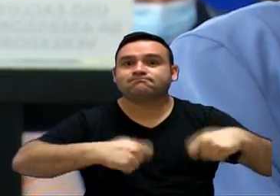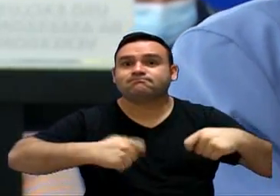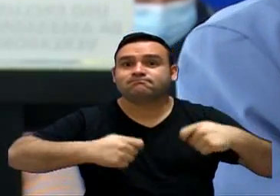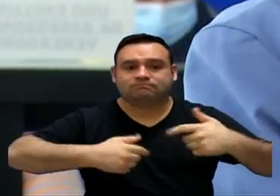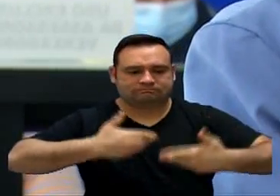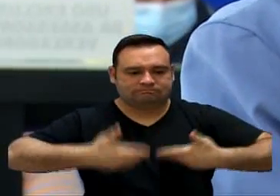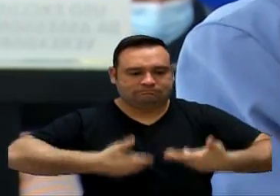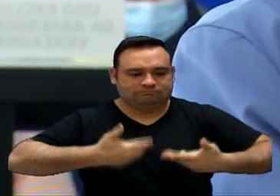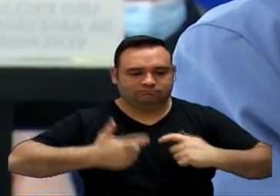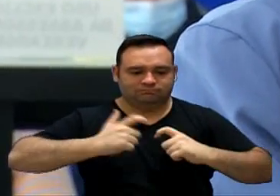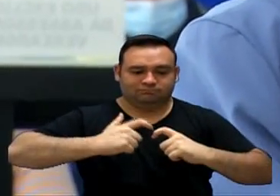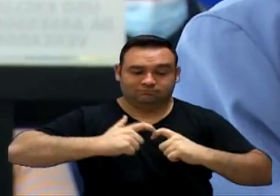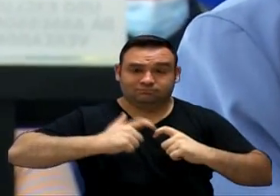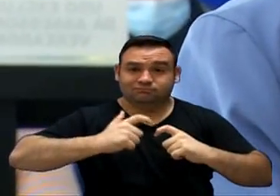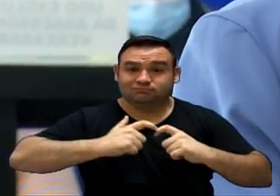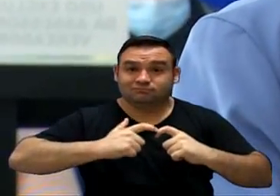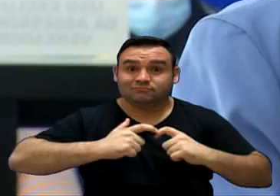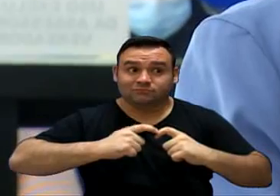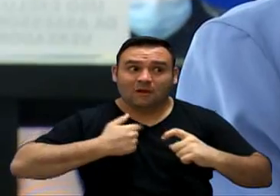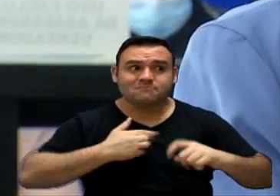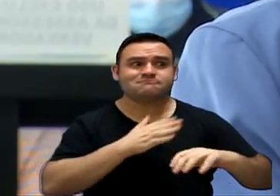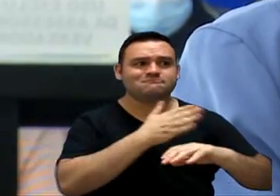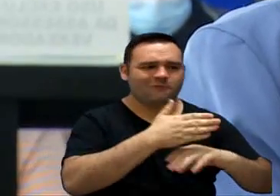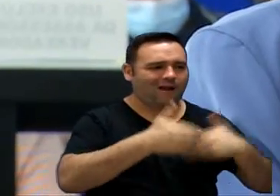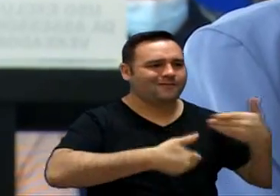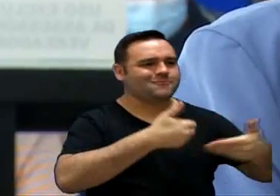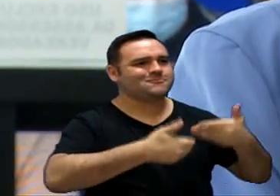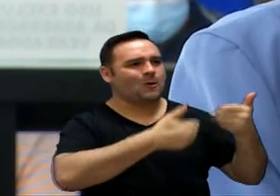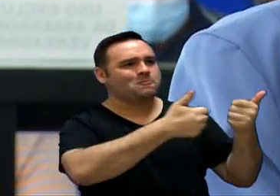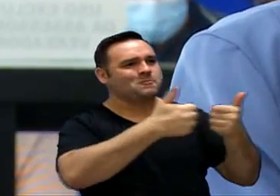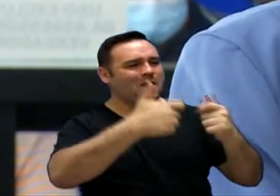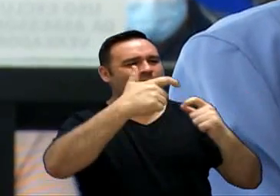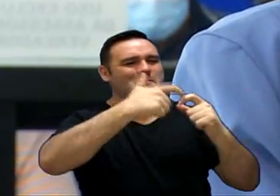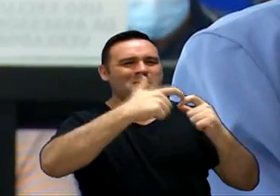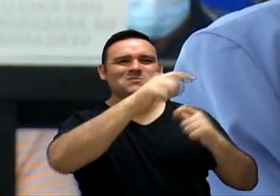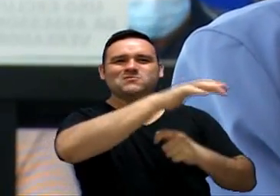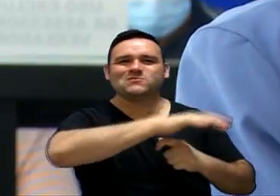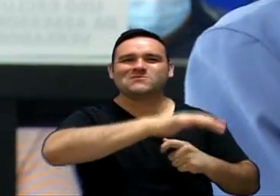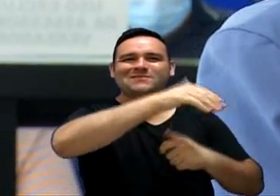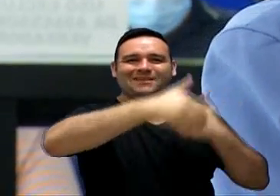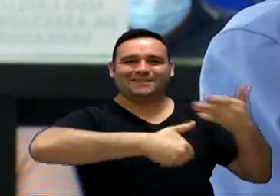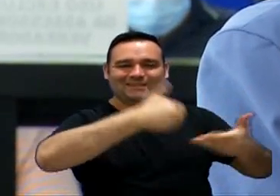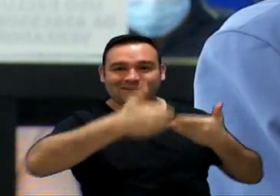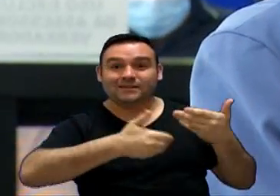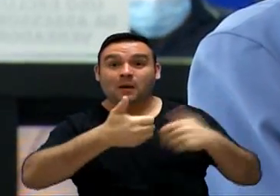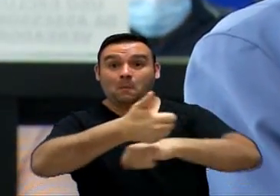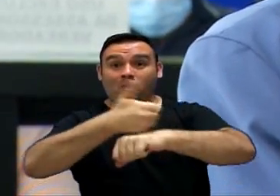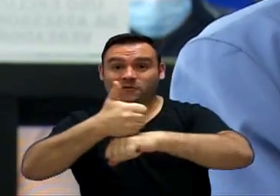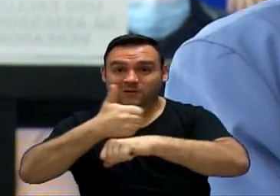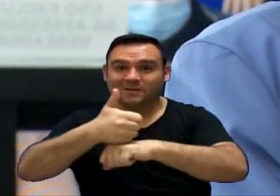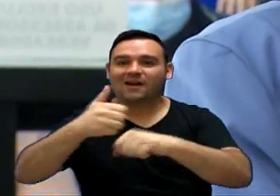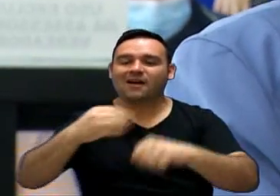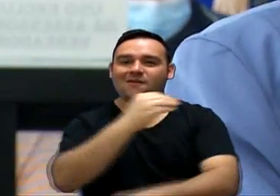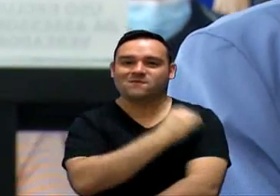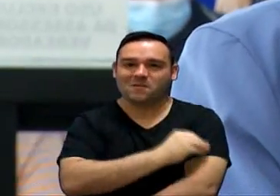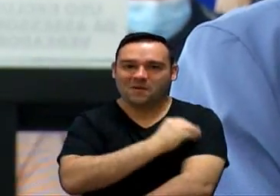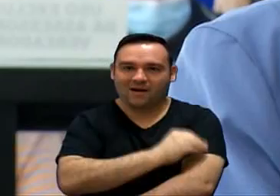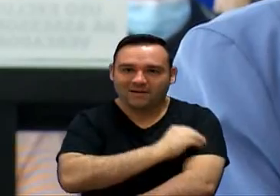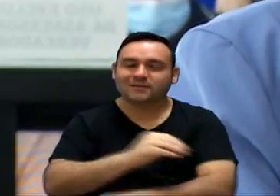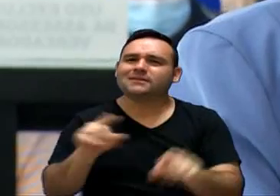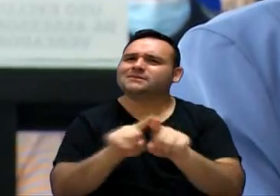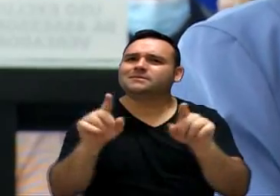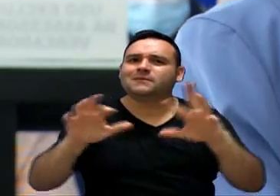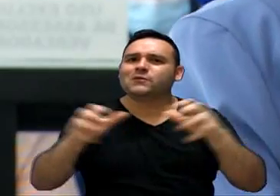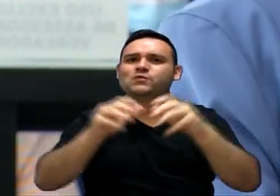serviço médico, e fui muito bem atendida pelos médicos que lá estavam, pelos profissionais da enfermagem, por toda